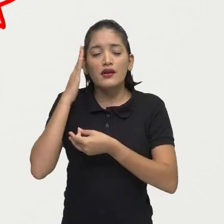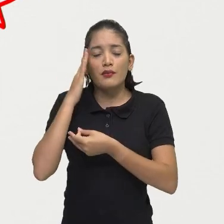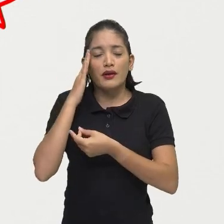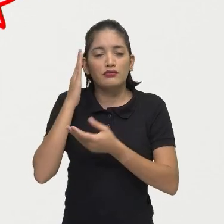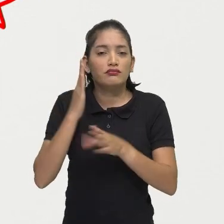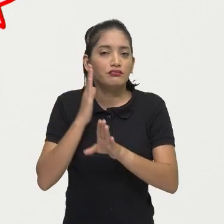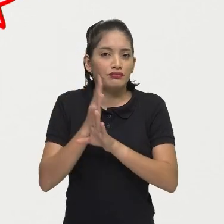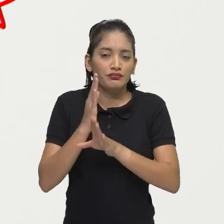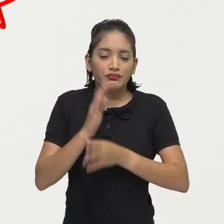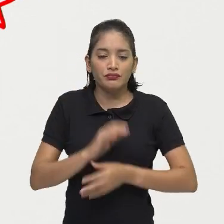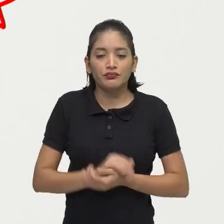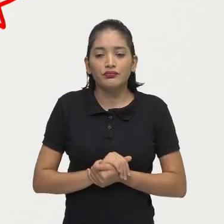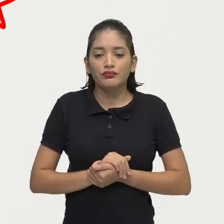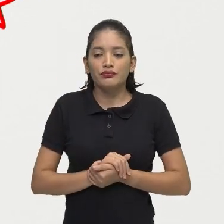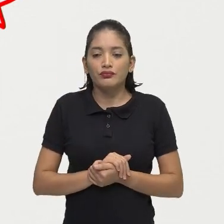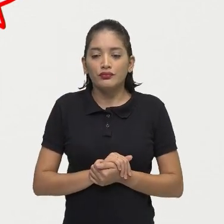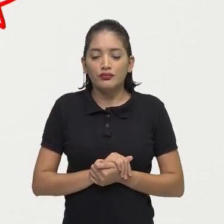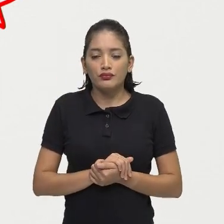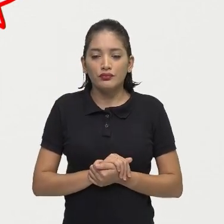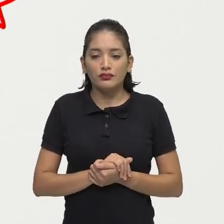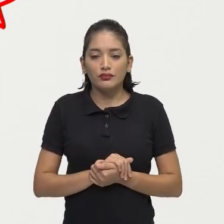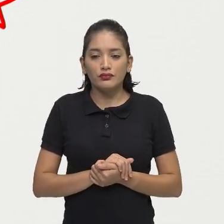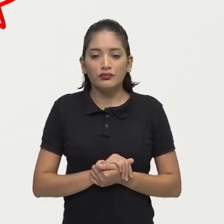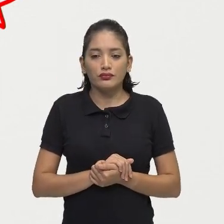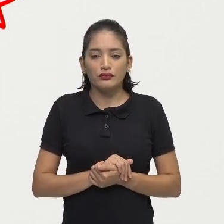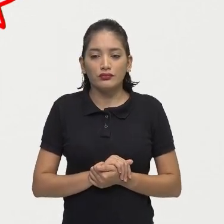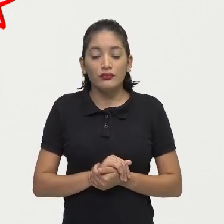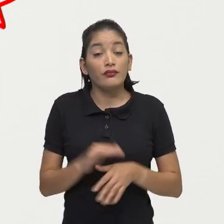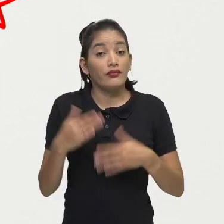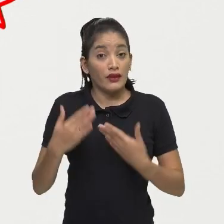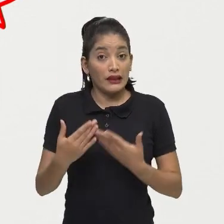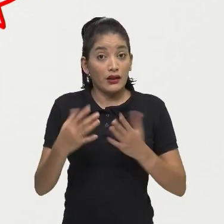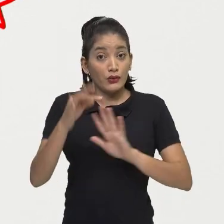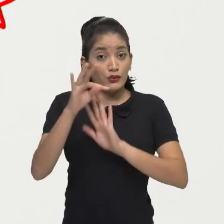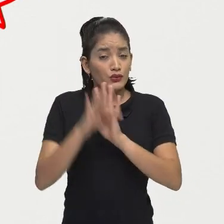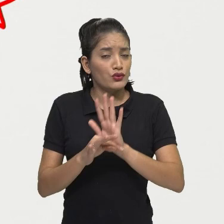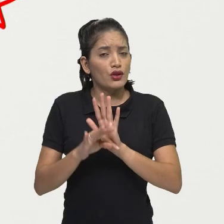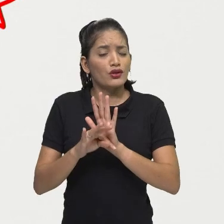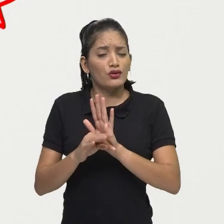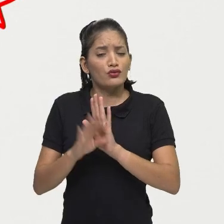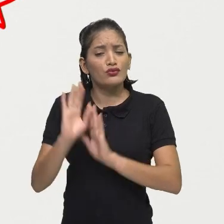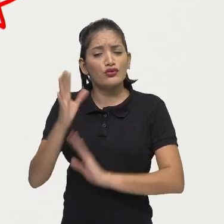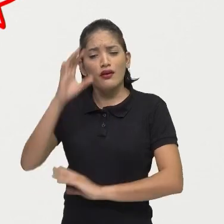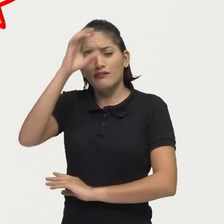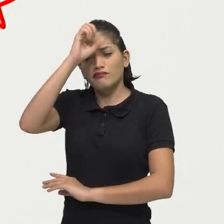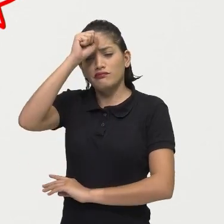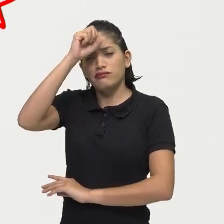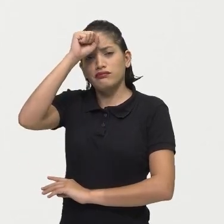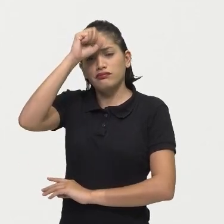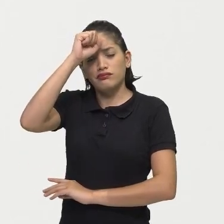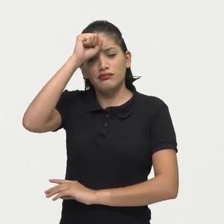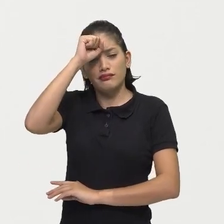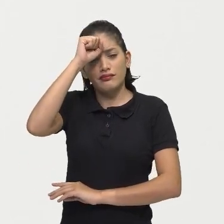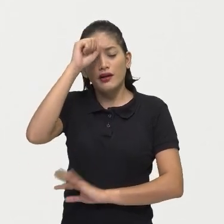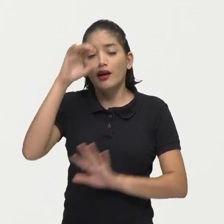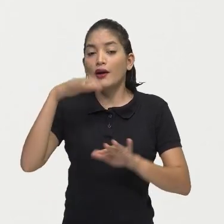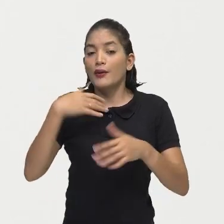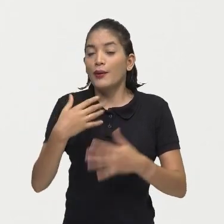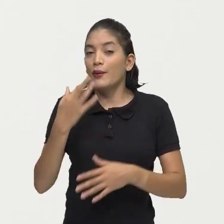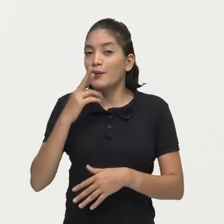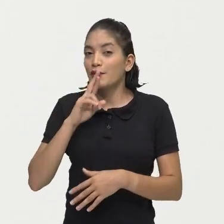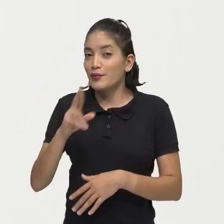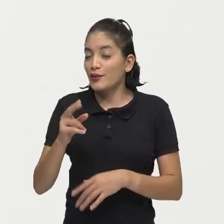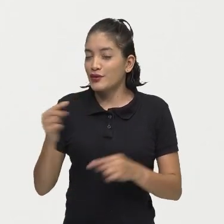identificar, tá bom? Então, diante desse trecho aqui, de tudo que nós aprendemos, qual